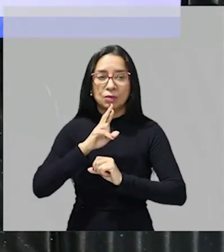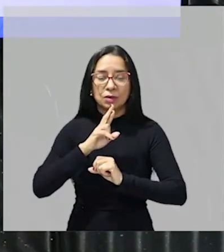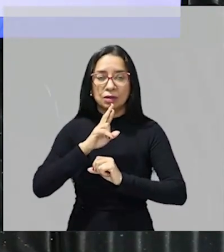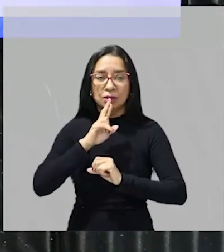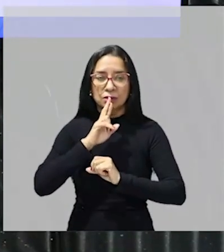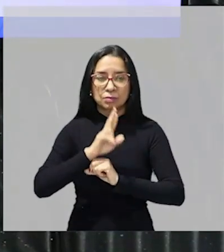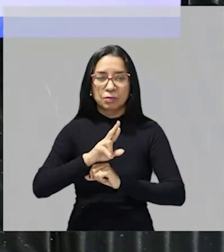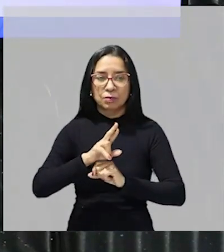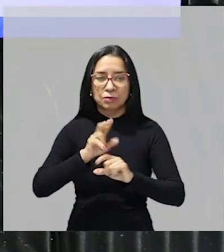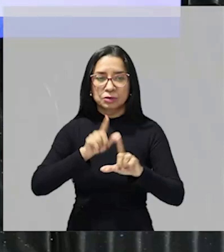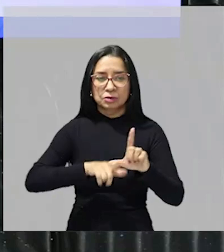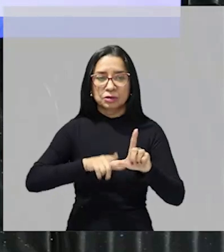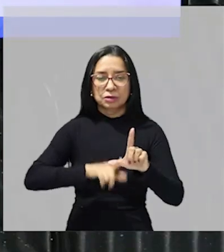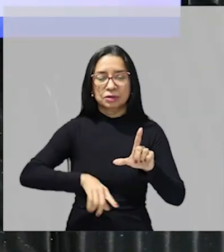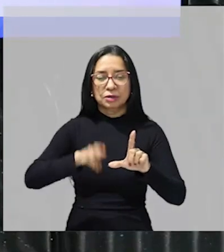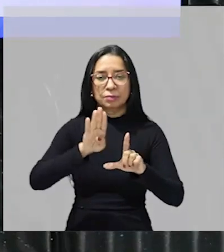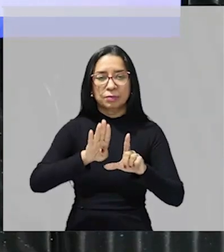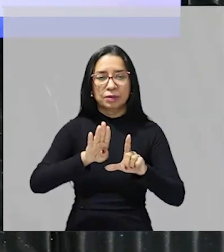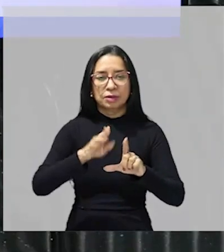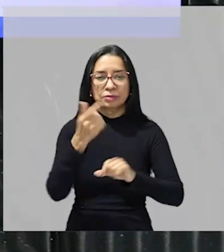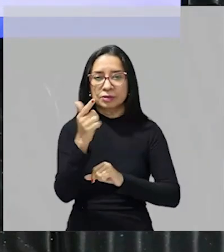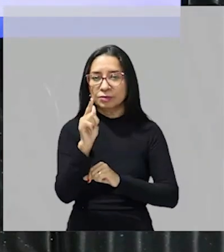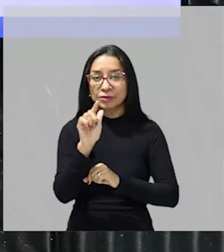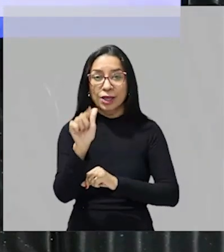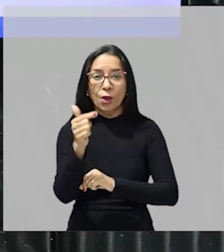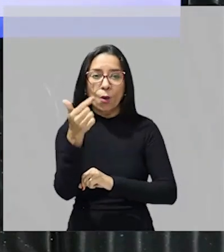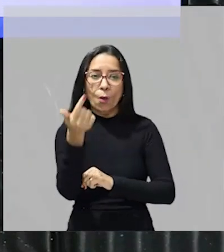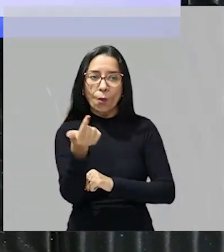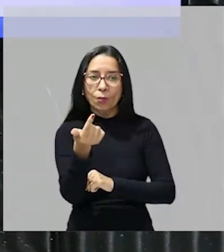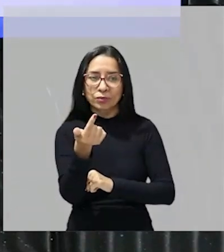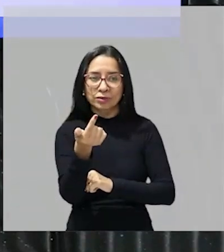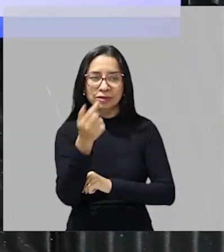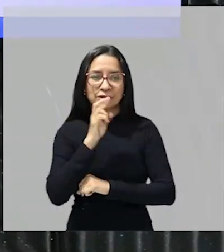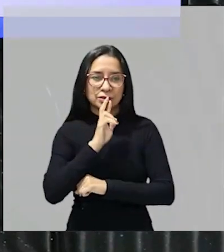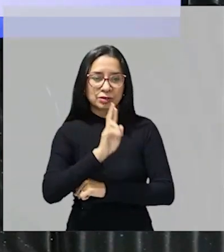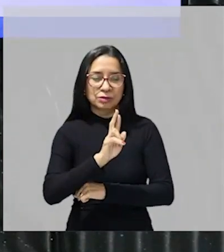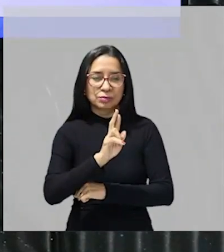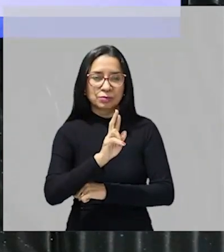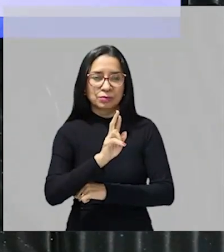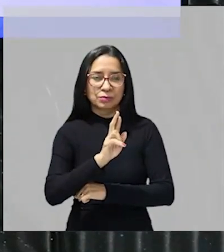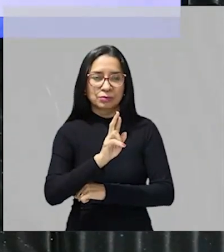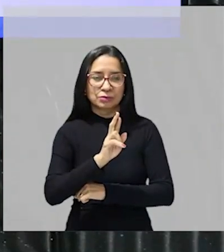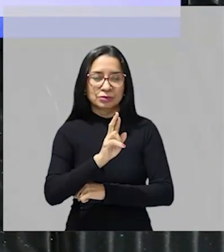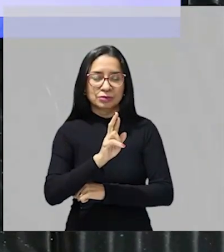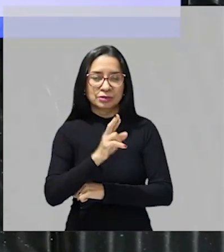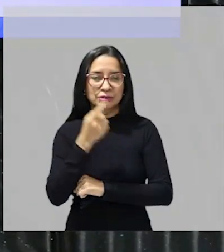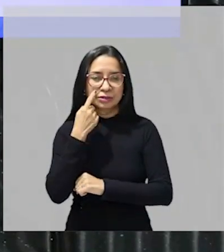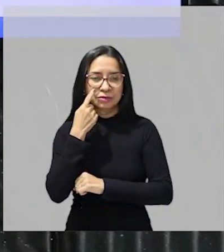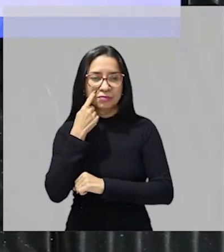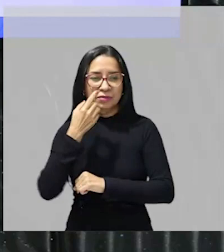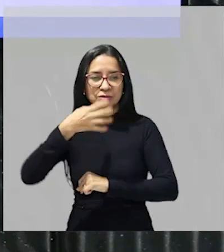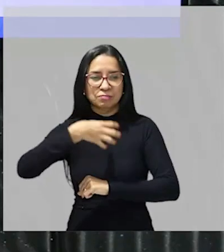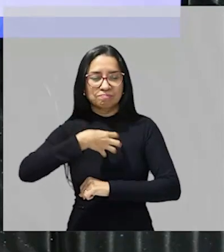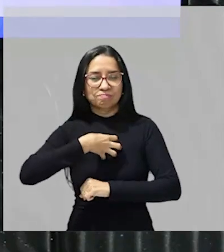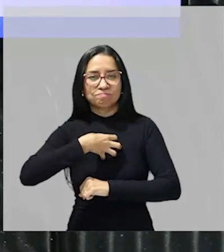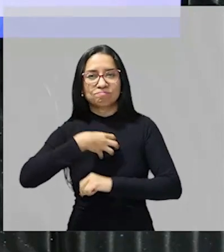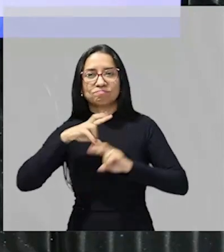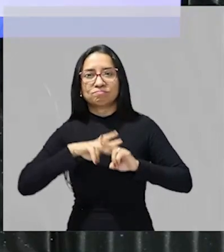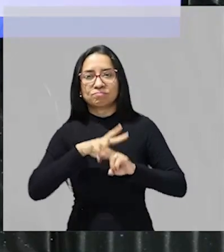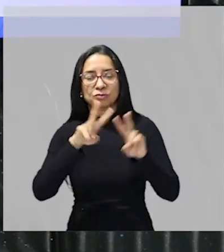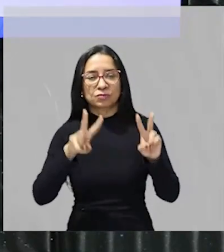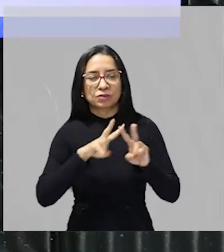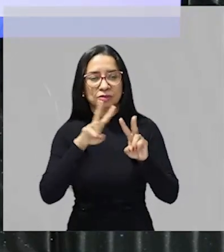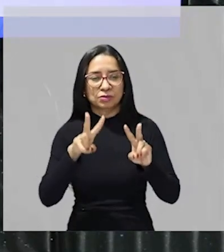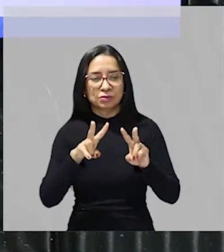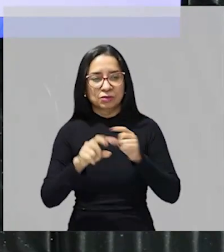alternativa que me leve para a questão do presságio, além da letra E. Sendo que a letra